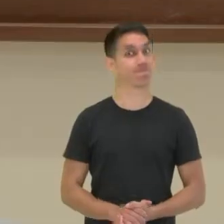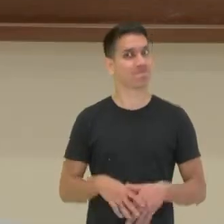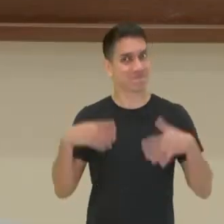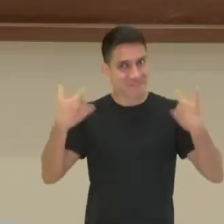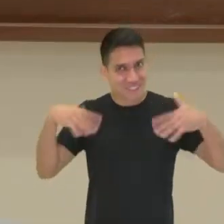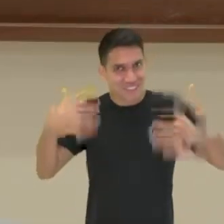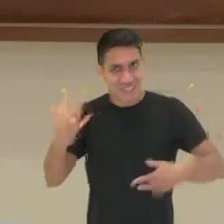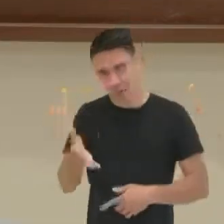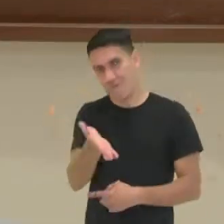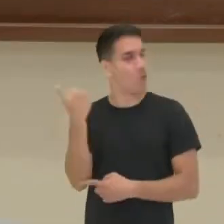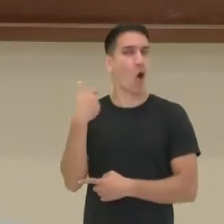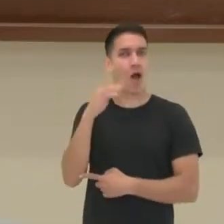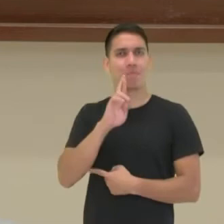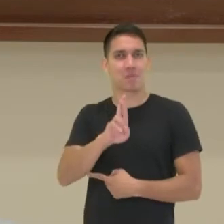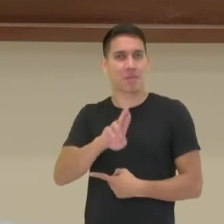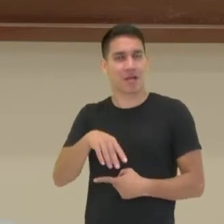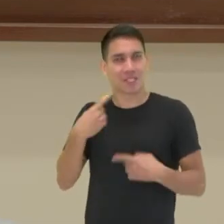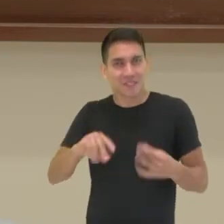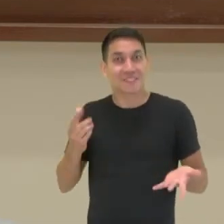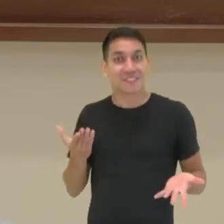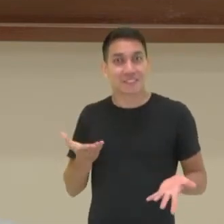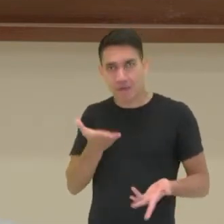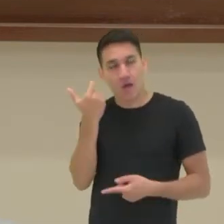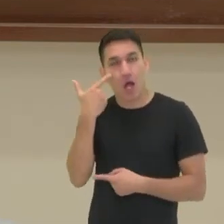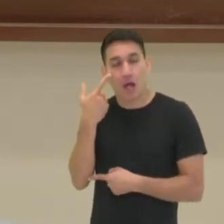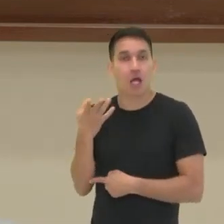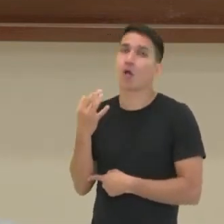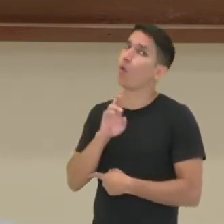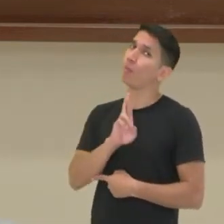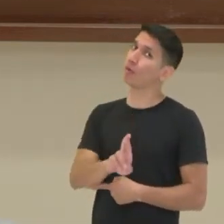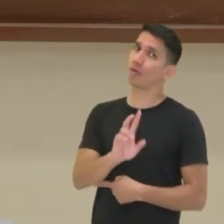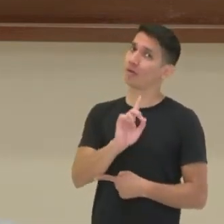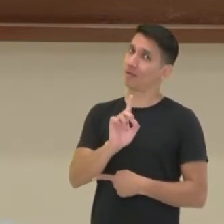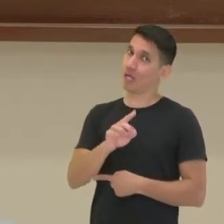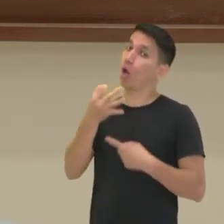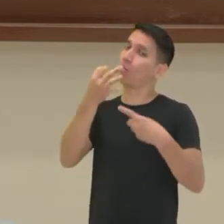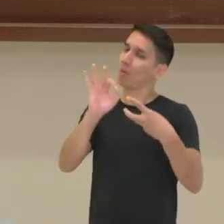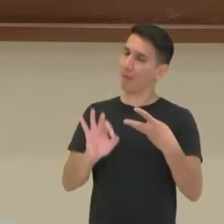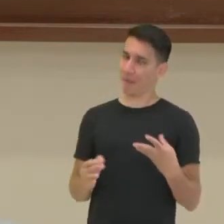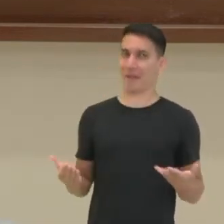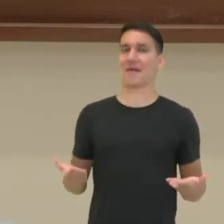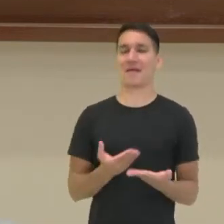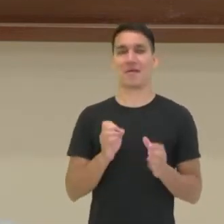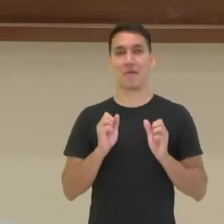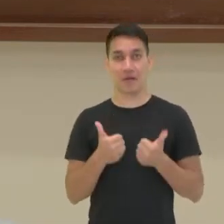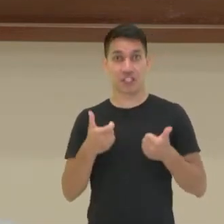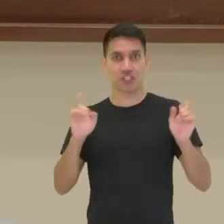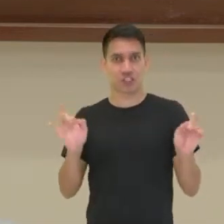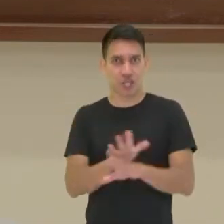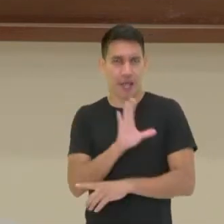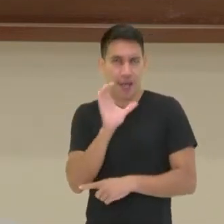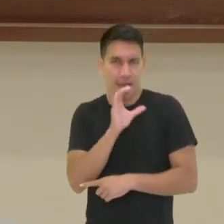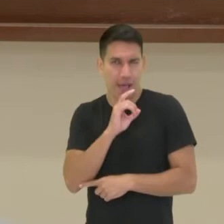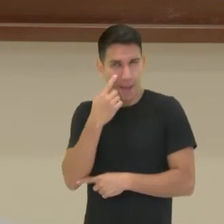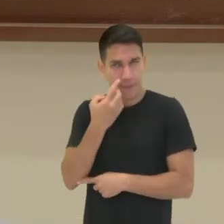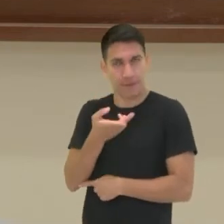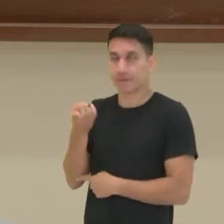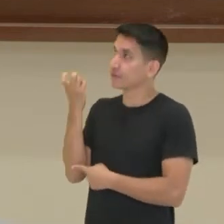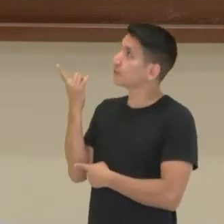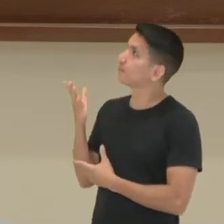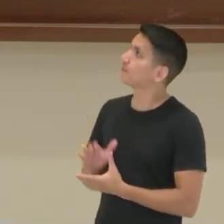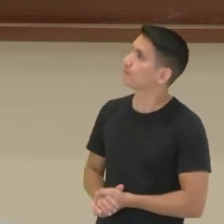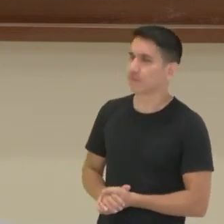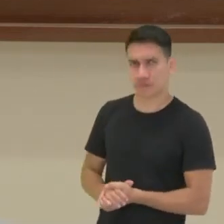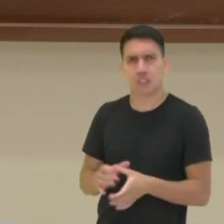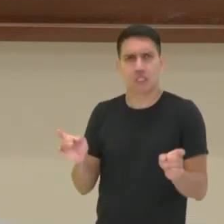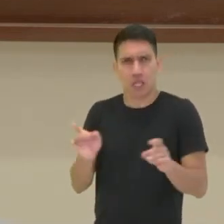Bora lá responder? Vamos lá então, responder não, corrigir. Vamos lá então rapidinho corrigir. Vamos ver lá. Após